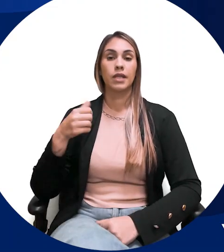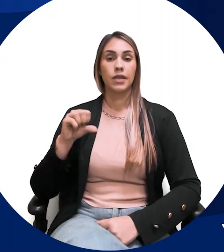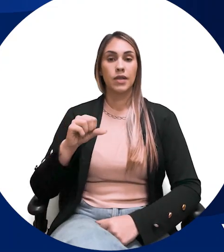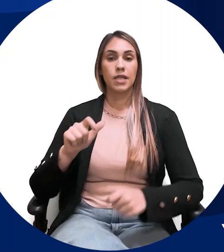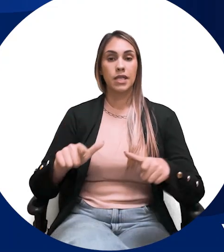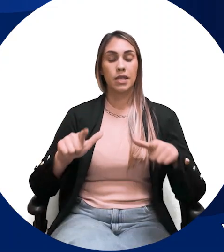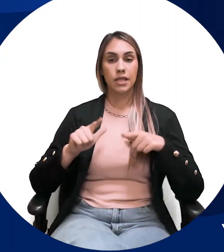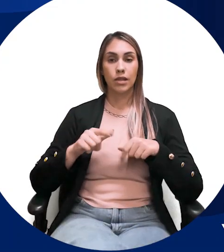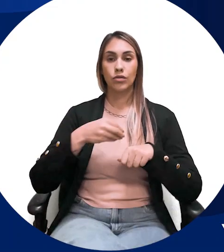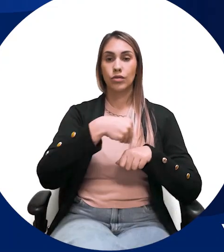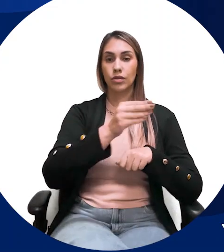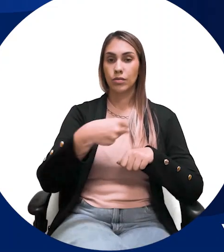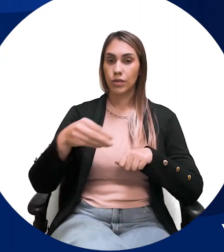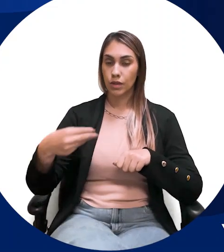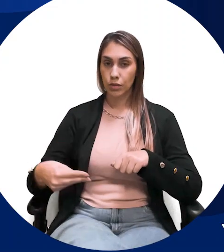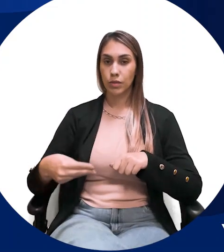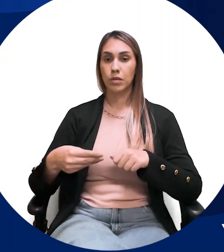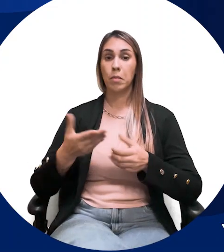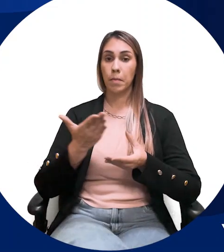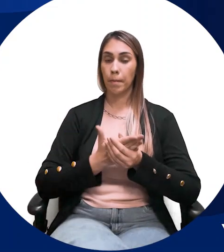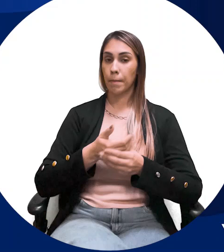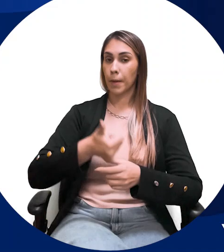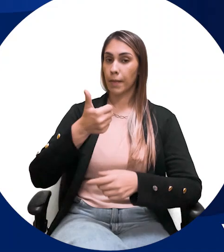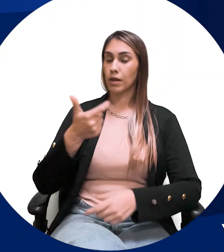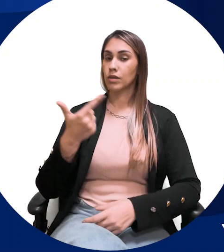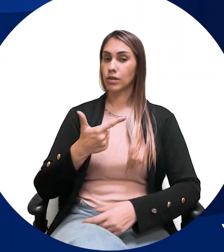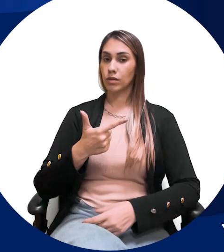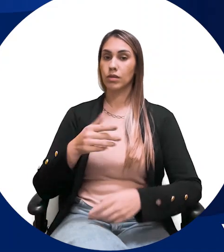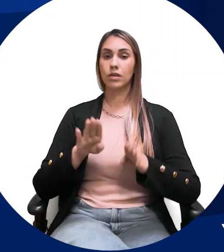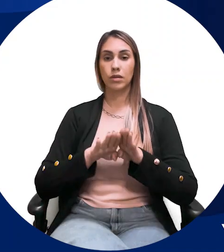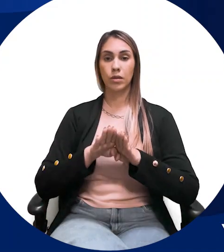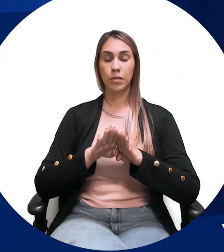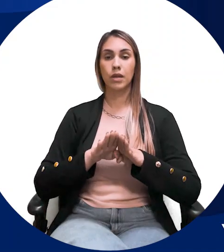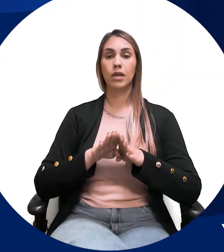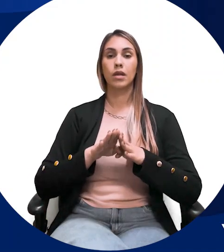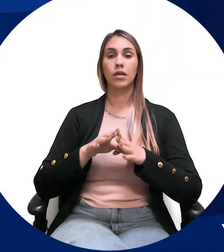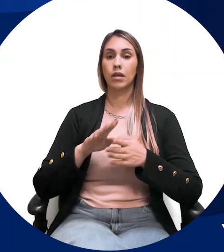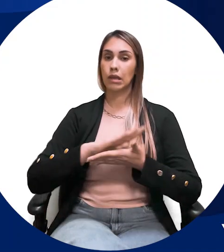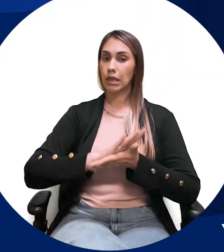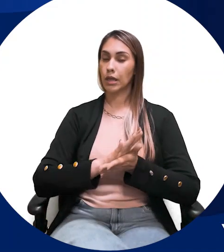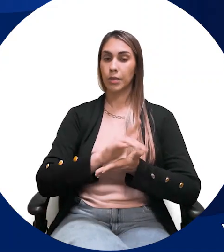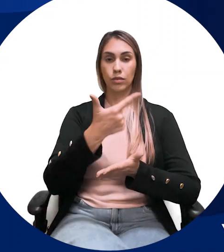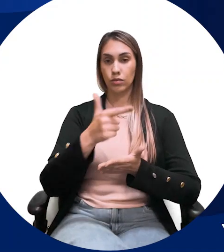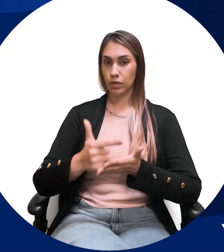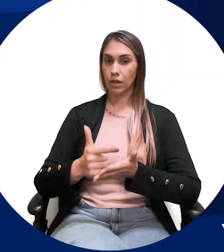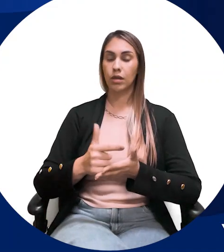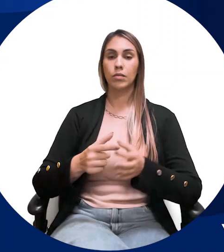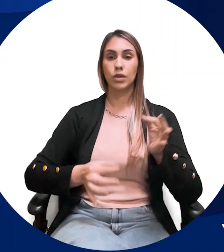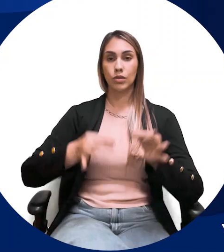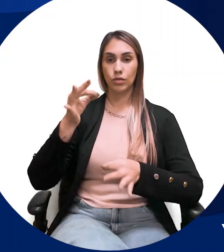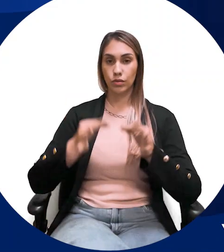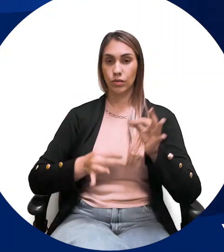19. Certidão de distribuição de processos de primeiro grau e segundo grau, ação e execução criminal, nada